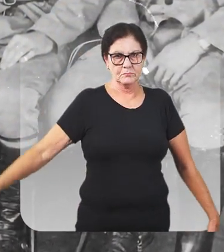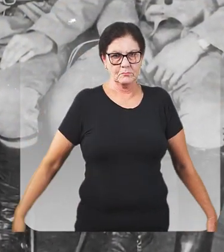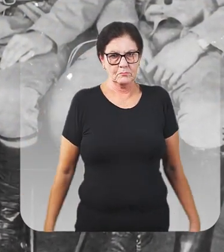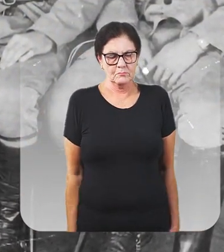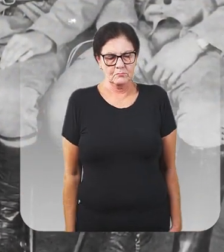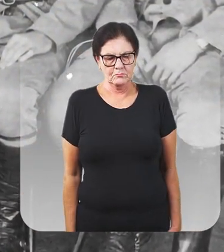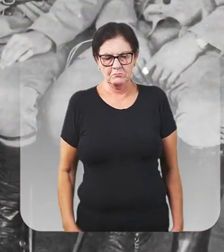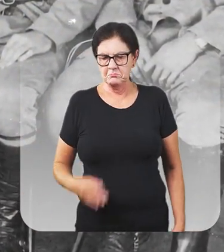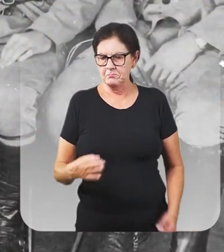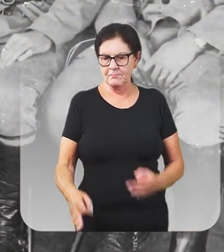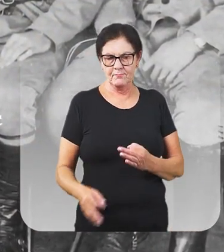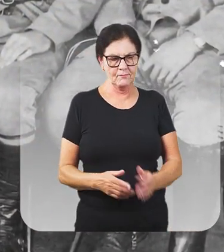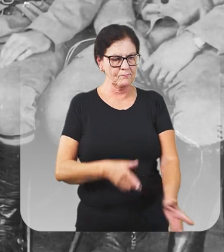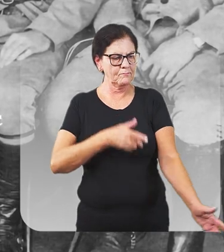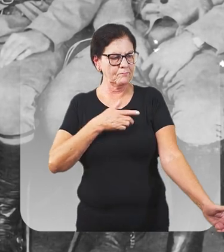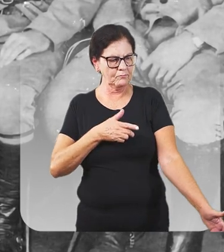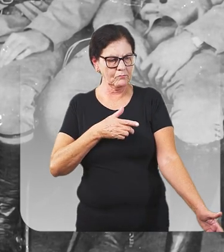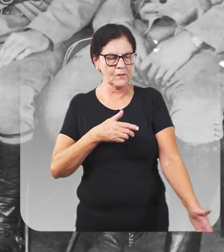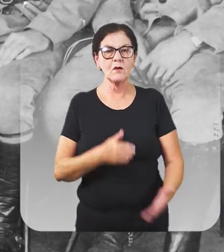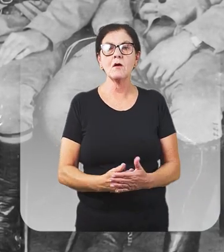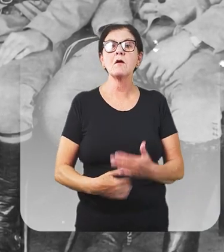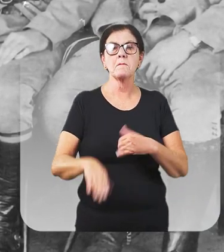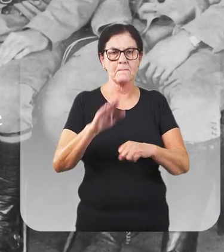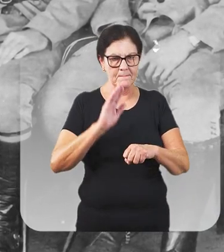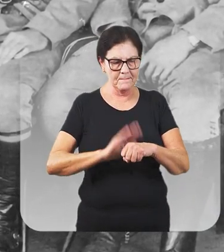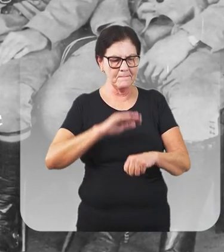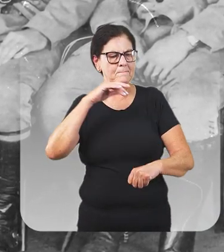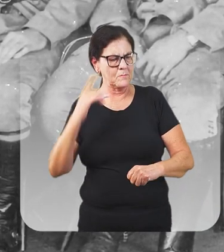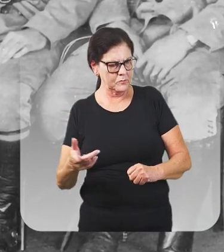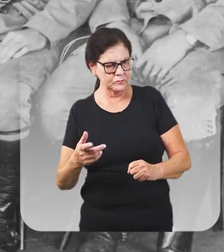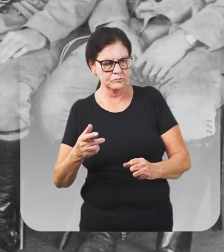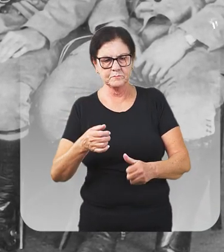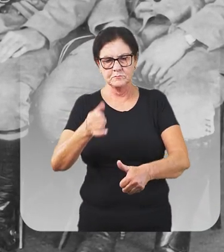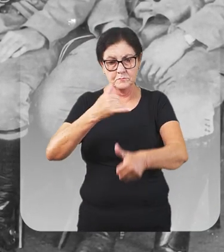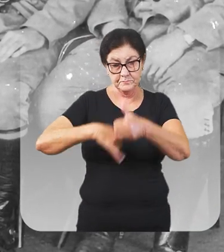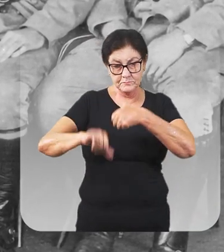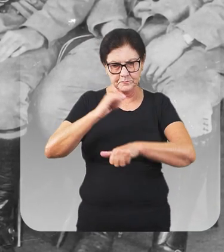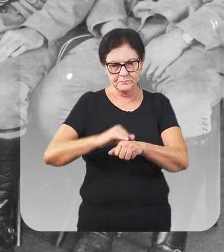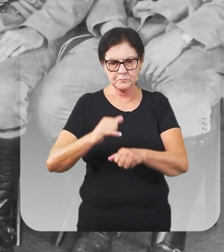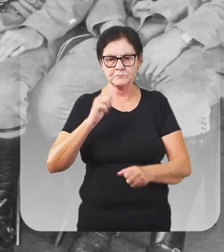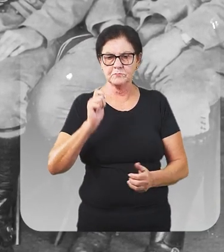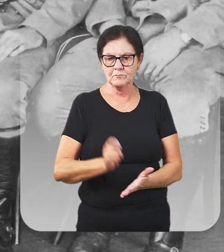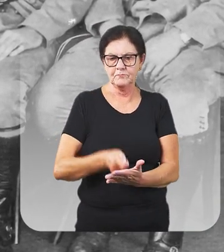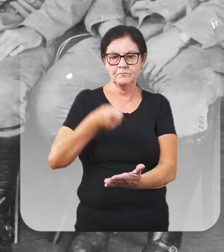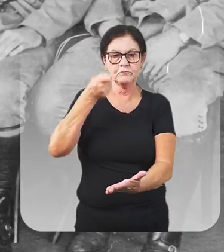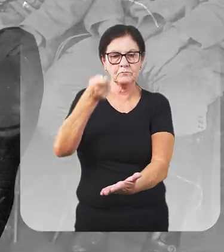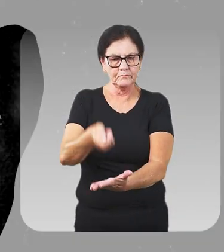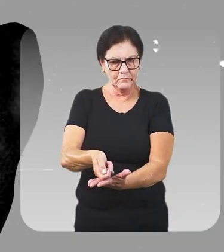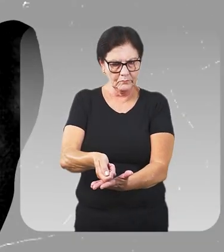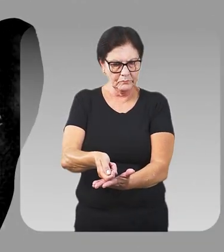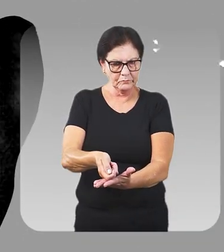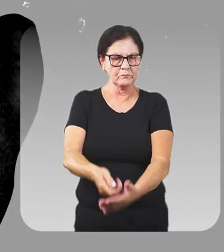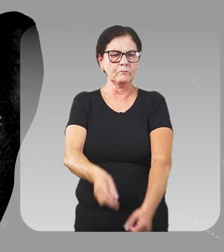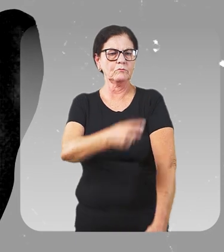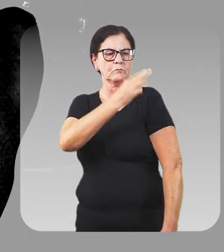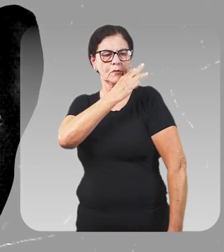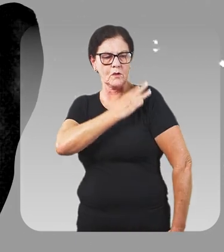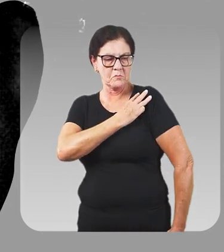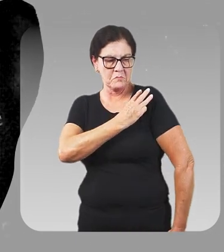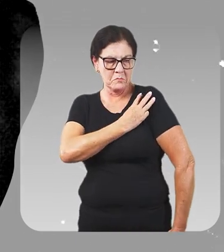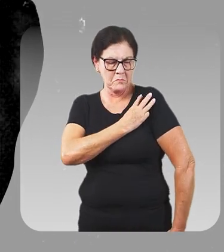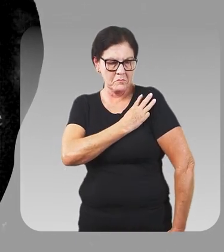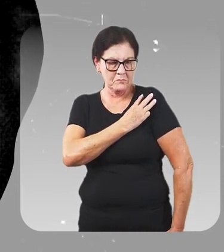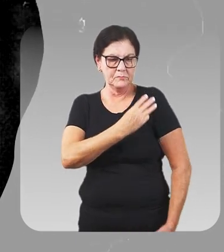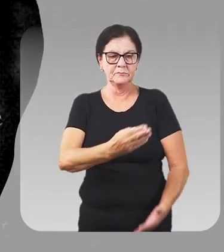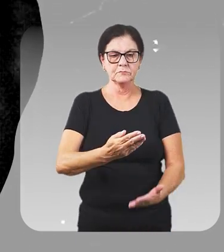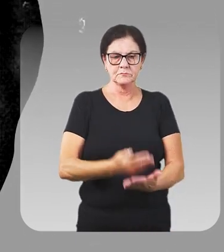uma força armada, mas também um baluarte contra a corrupção e os abusos das oligarquias. A situação atingiu um